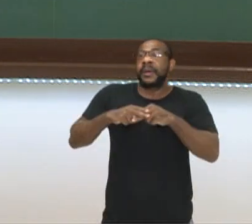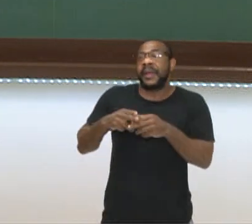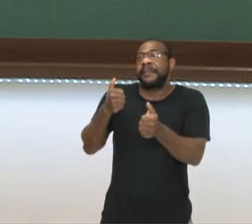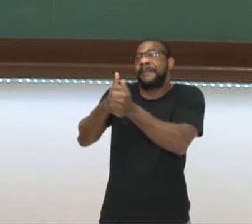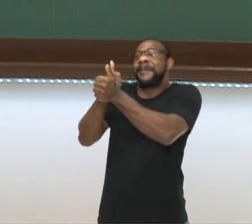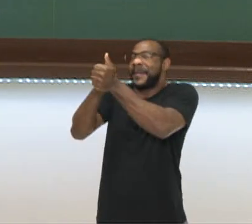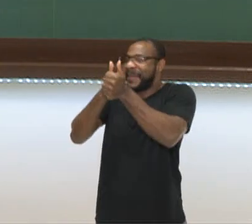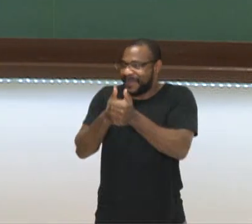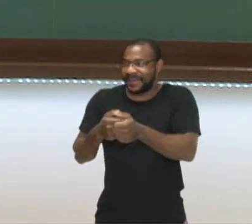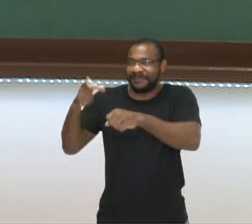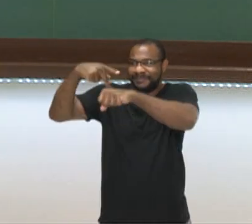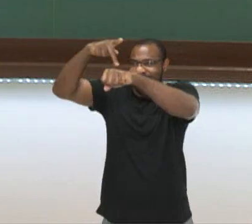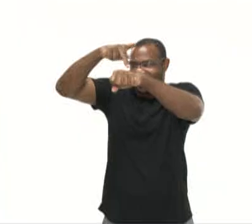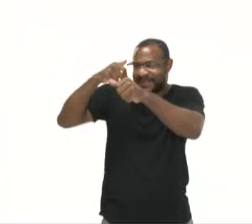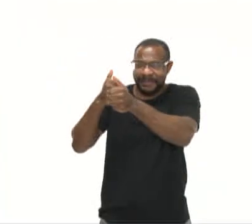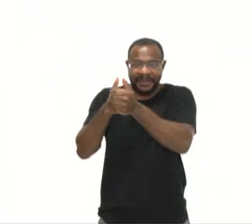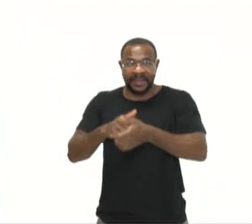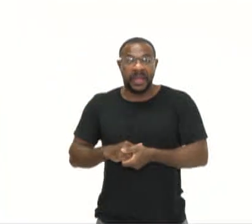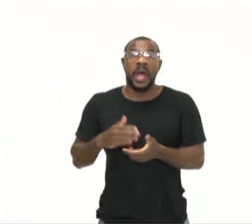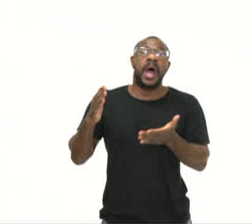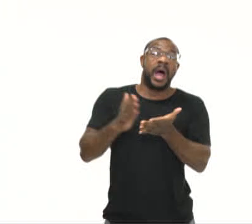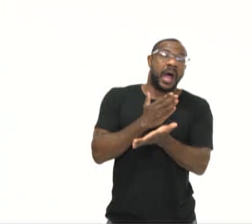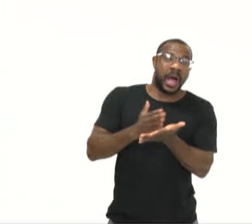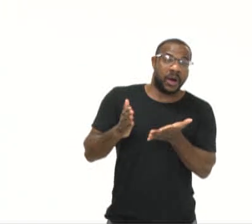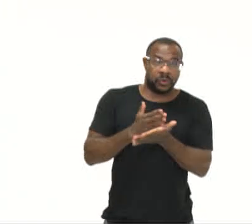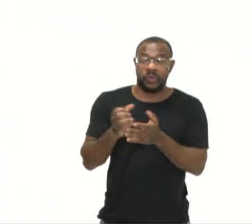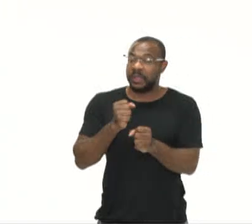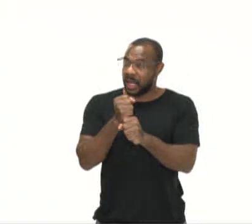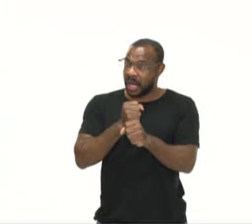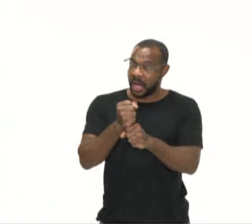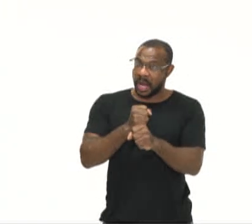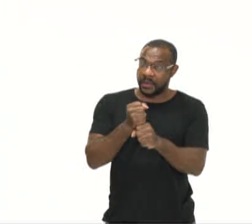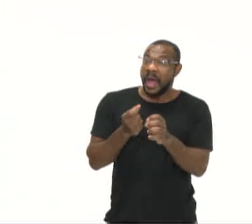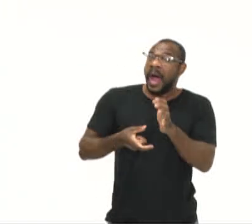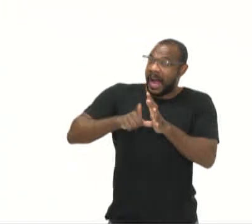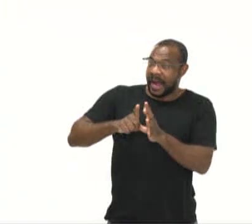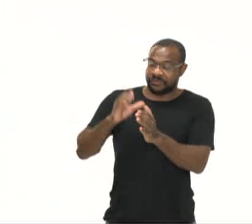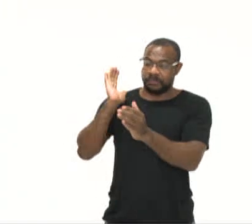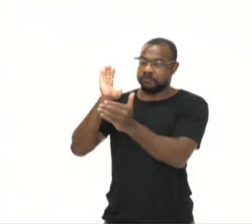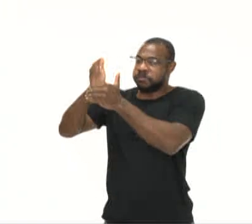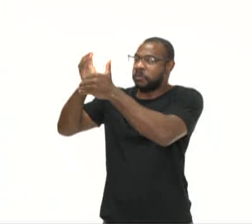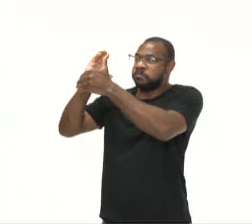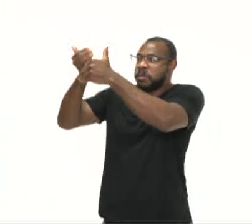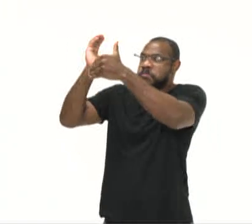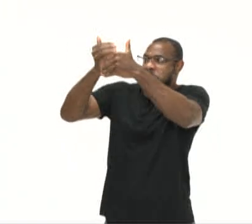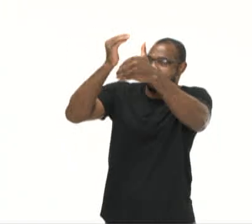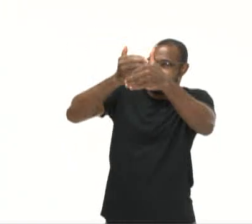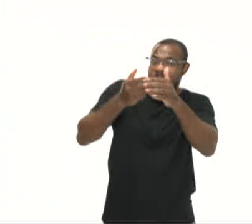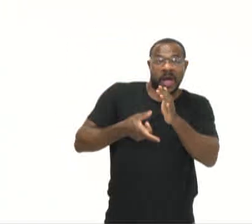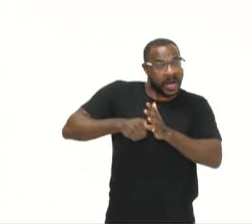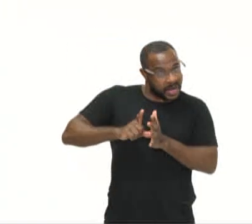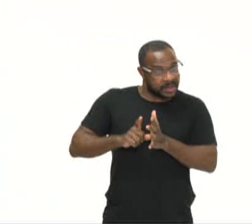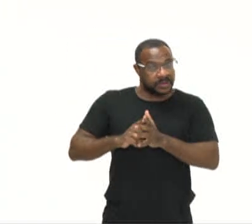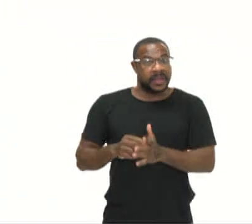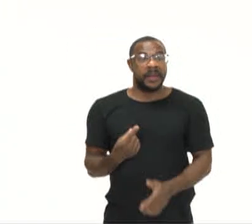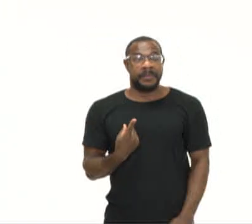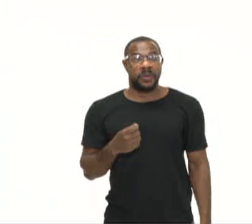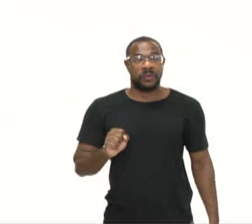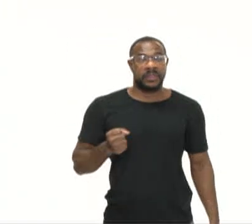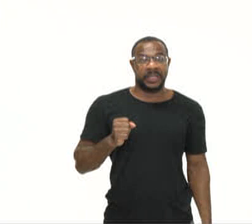proximidade. E olha só, alguns anos antes do bloqueio continental, no ano de